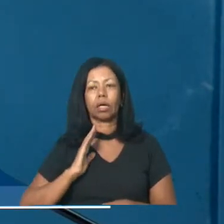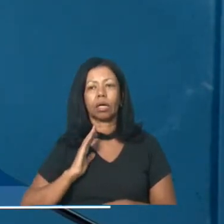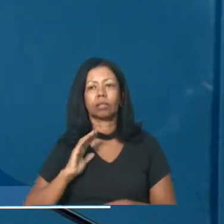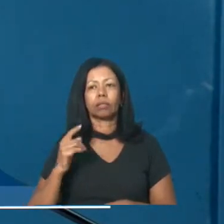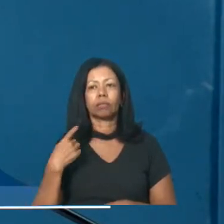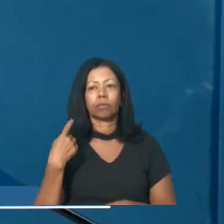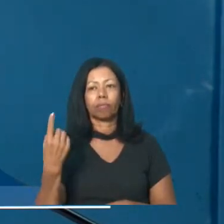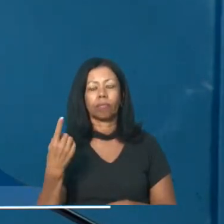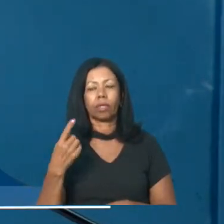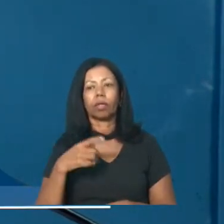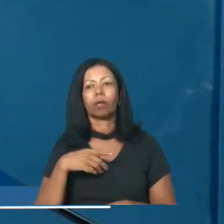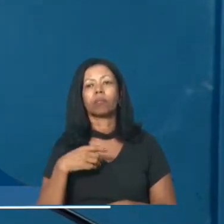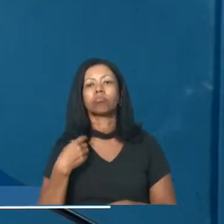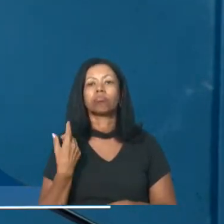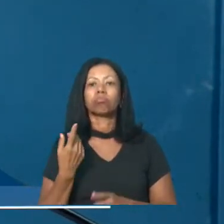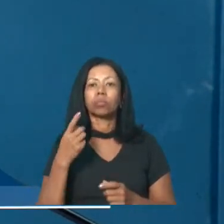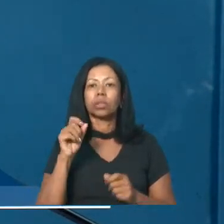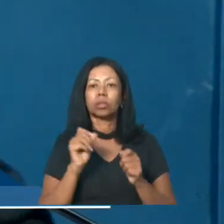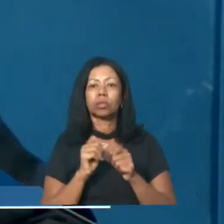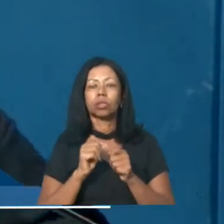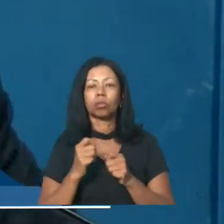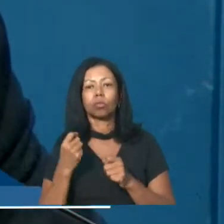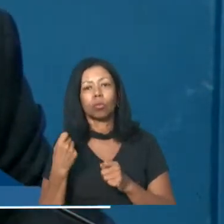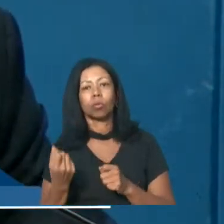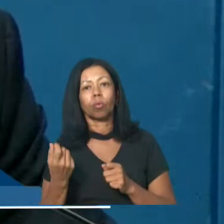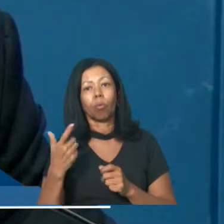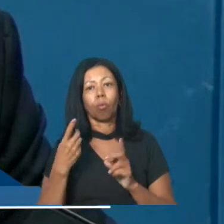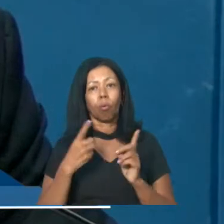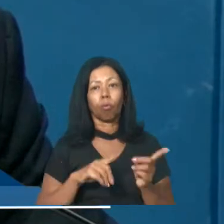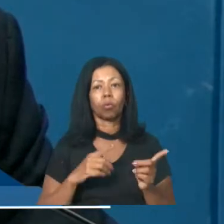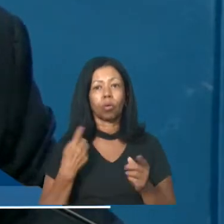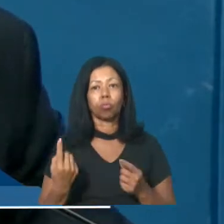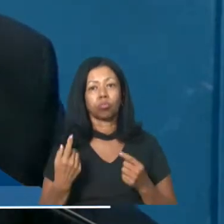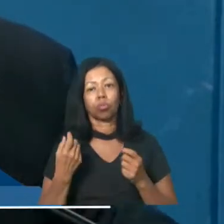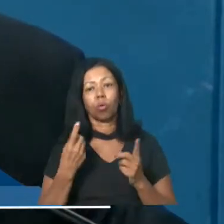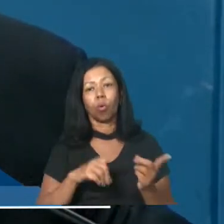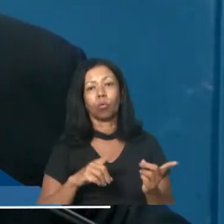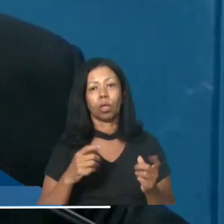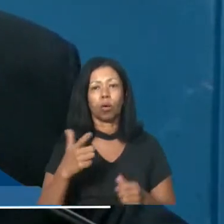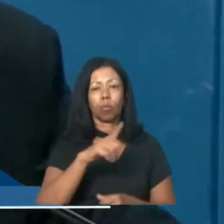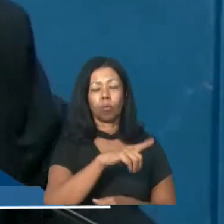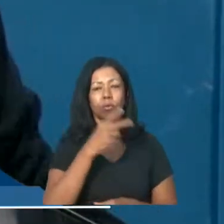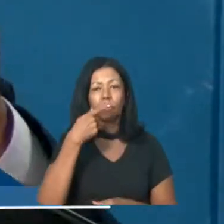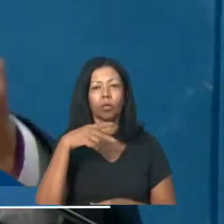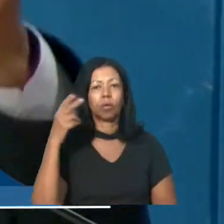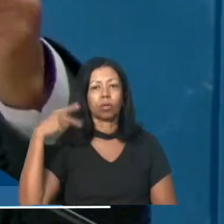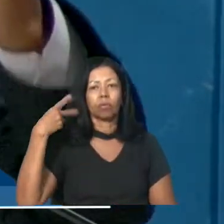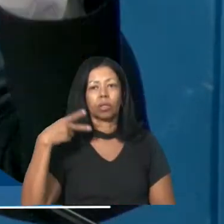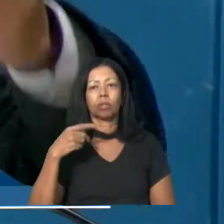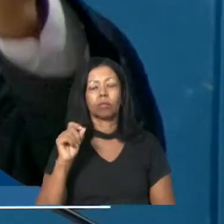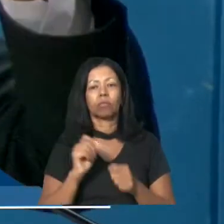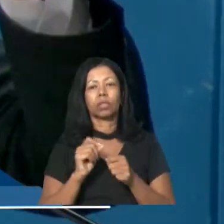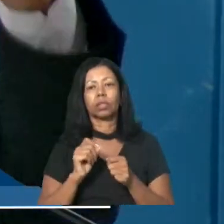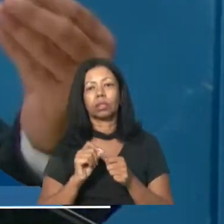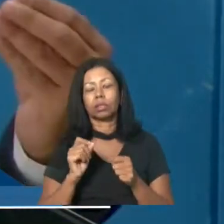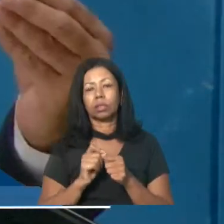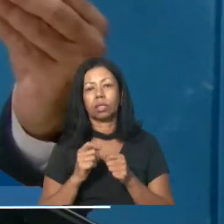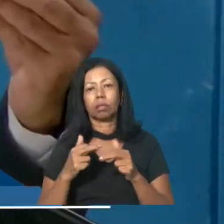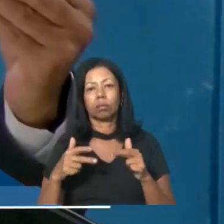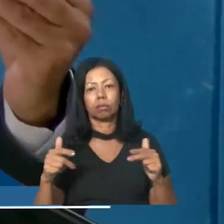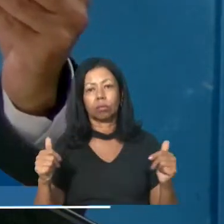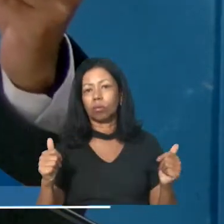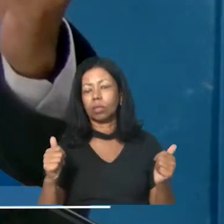outro naquela situação do abrigo dos idosos, onde disse que os vereadores promoveram atos